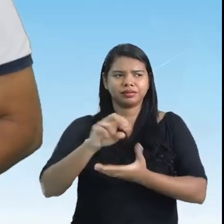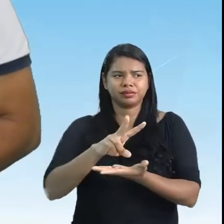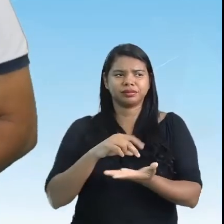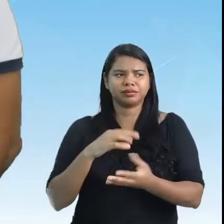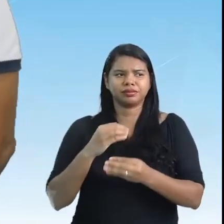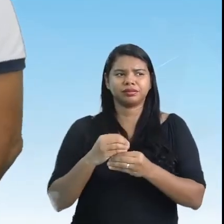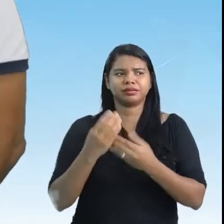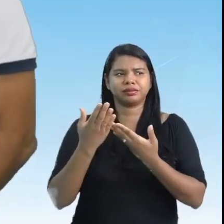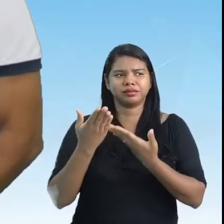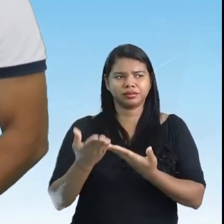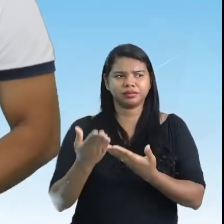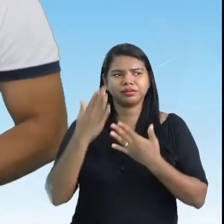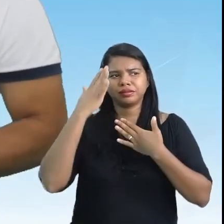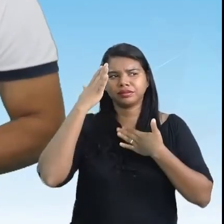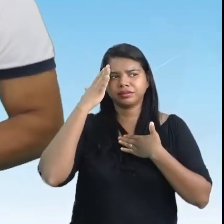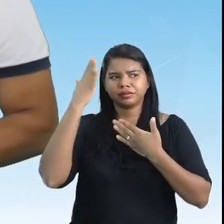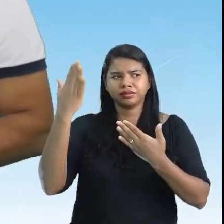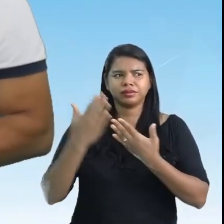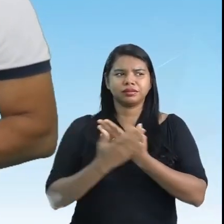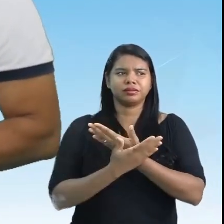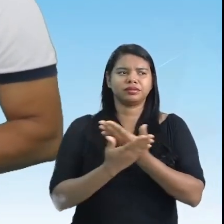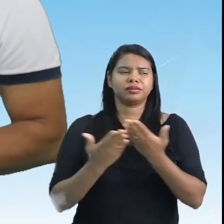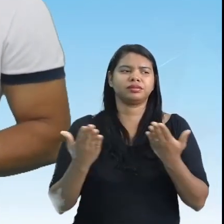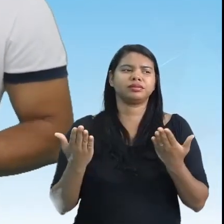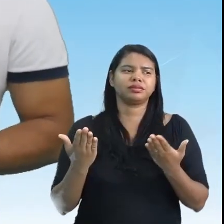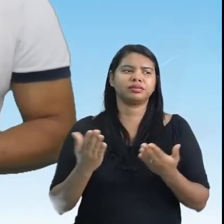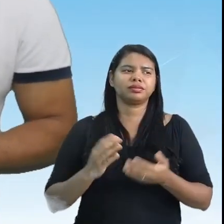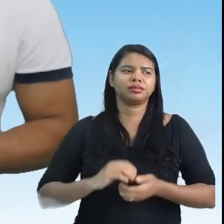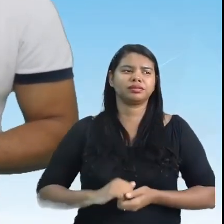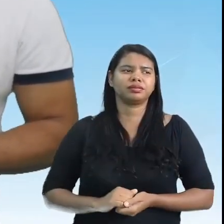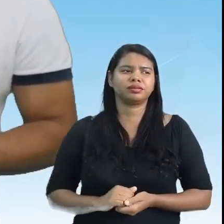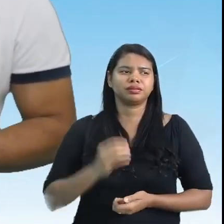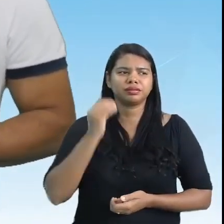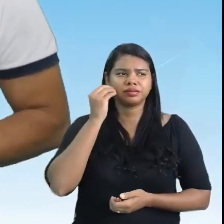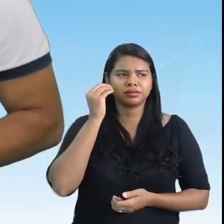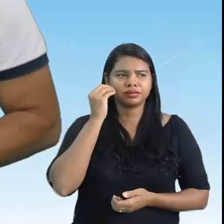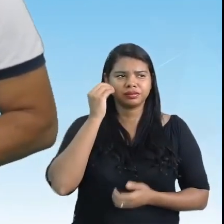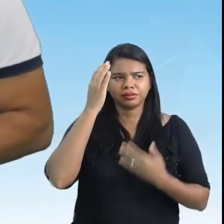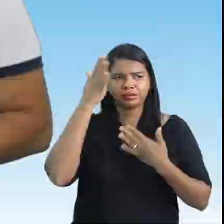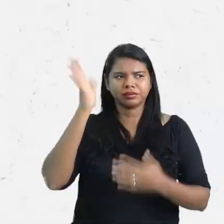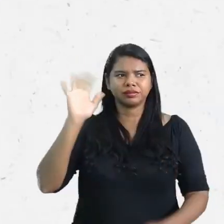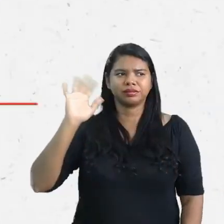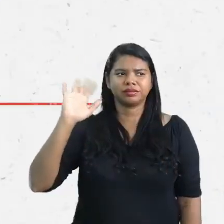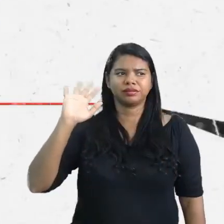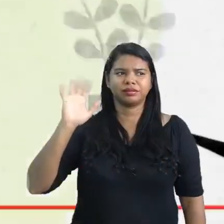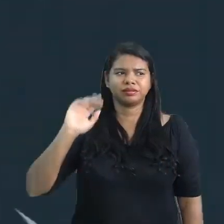EducaPE. Muito obrigado a todos vocês. Uma alusão para vocês, pessoal. Obrigado.